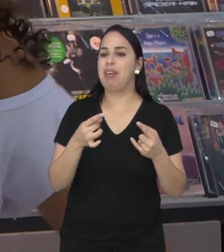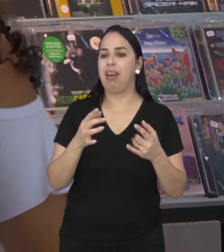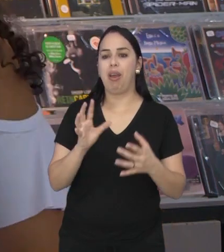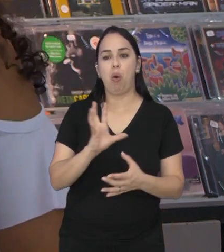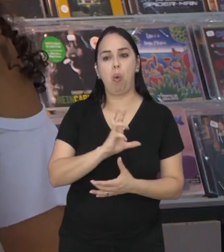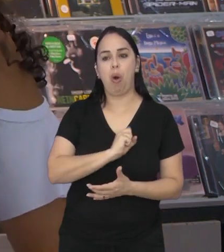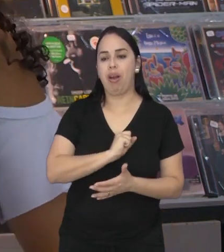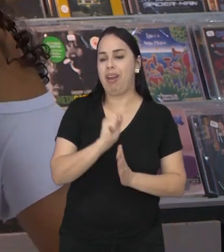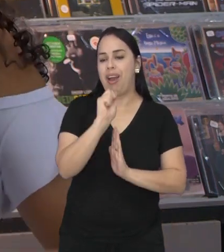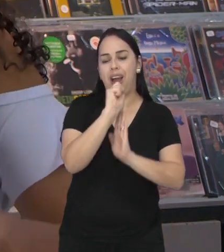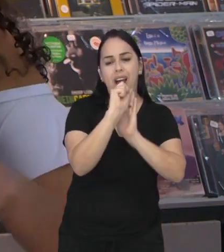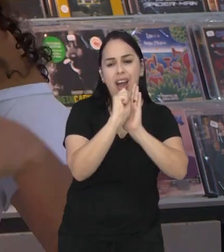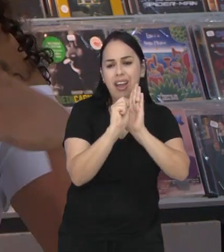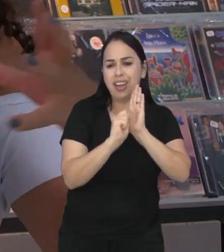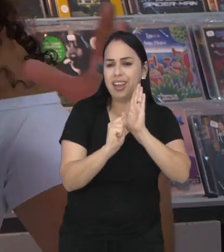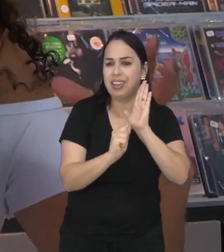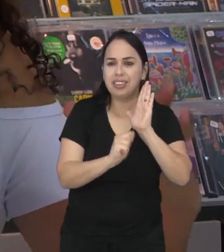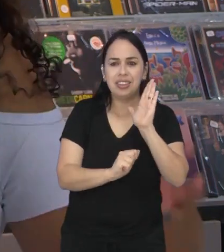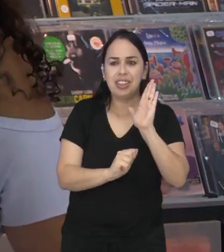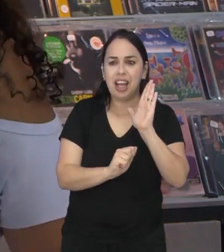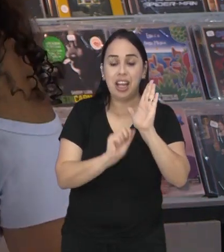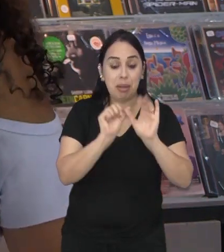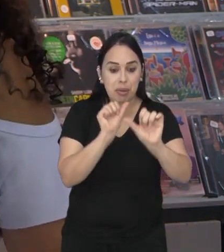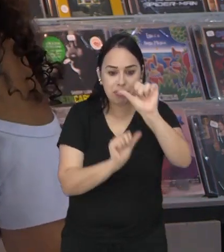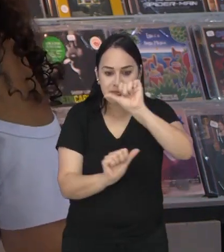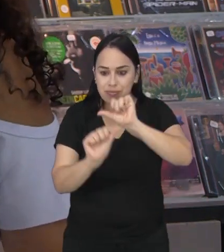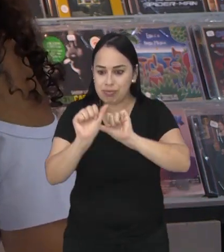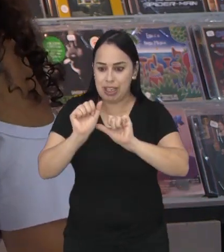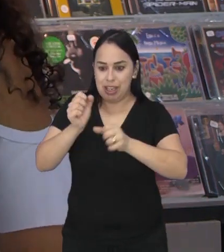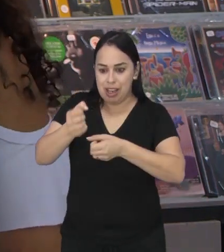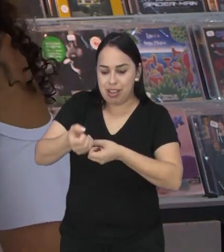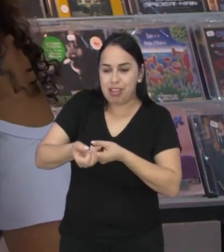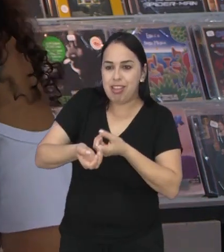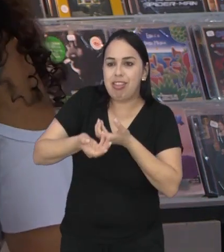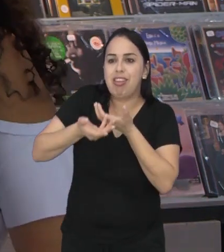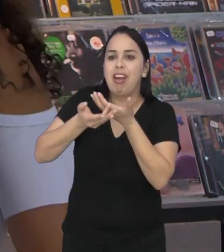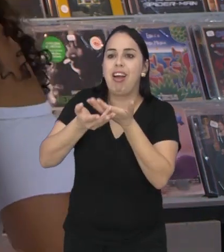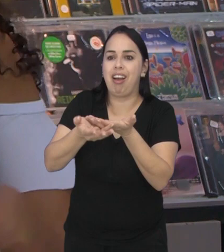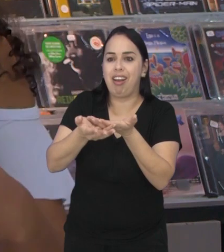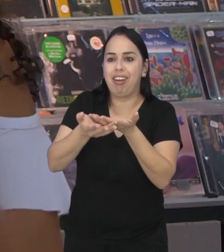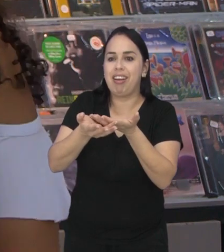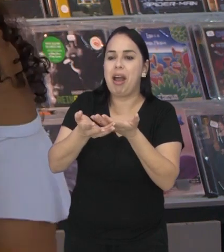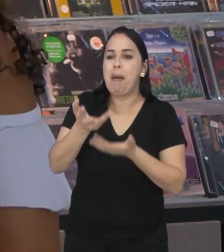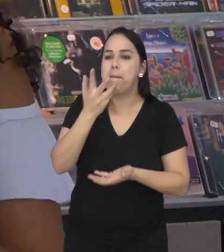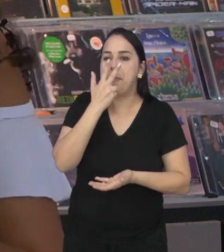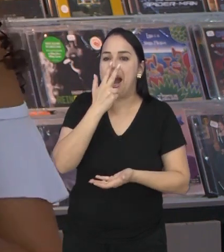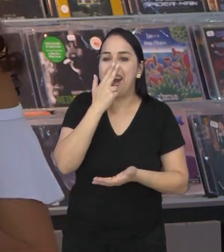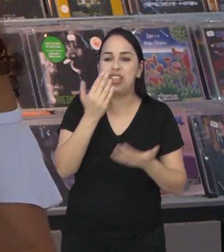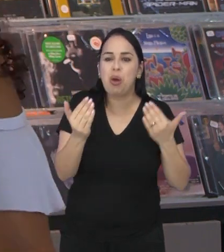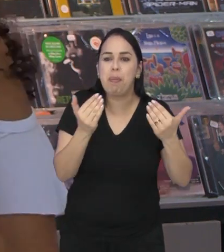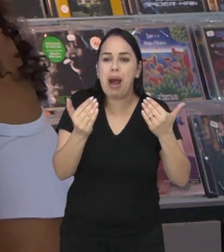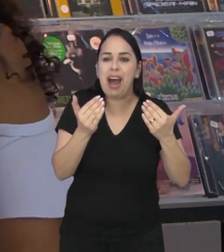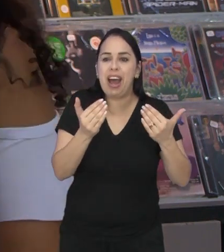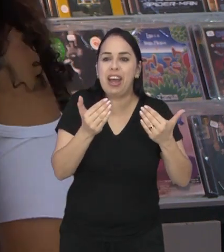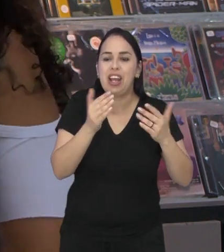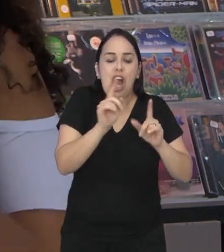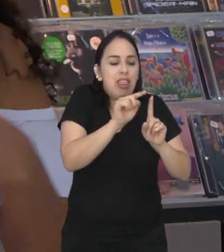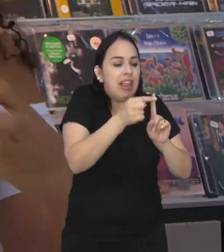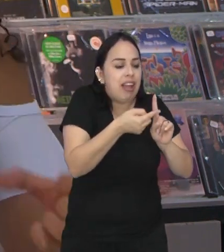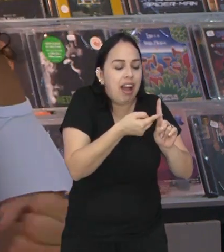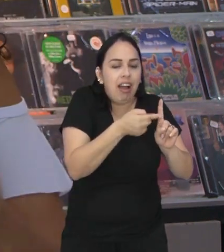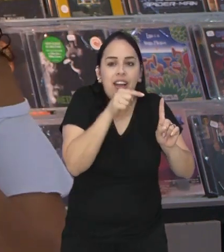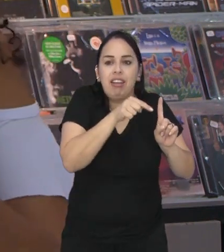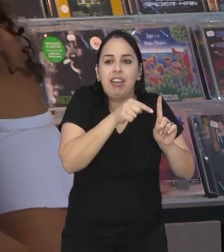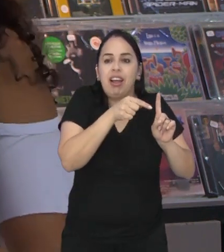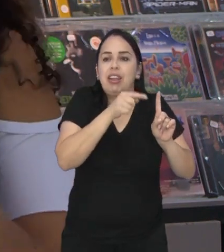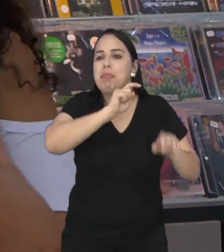Assim, você compor, aí você vê aquele trabalho, sabe? Tipo, é um parto mesmo, assim, sabe? Aí você sofre pra